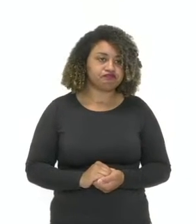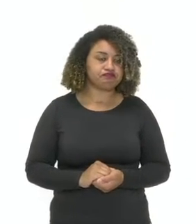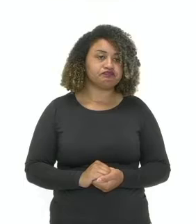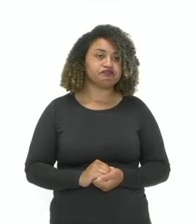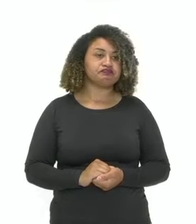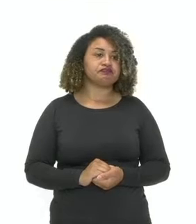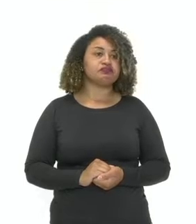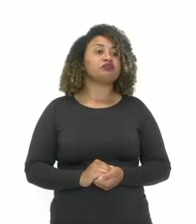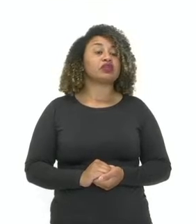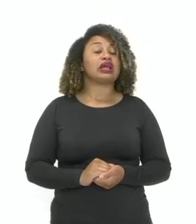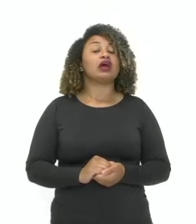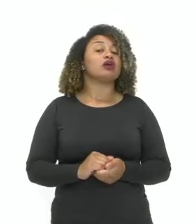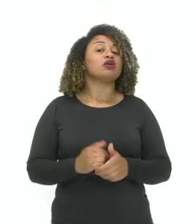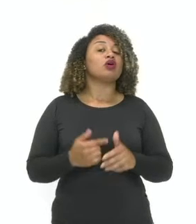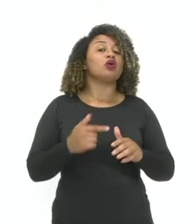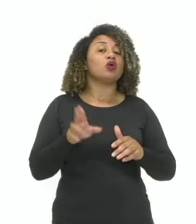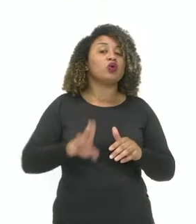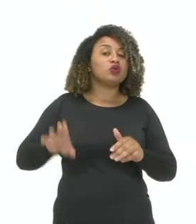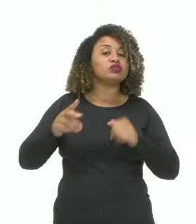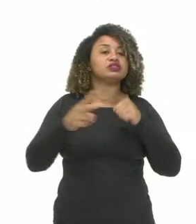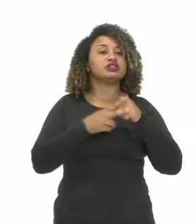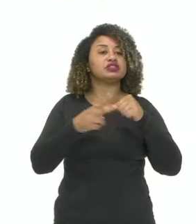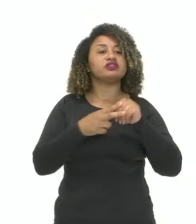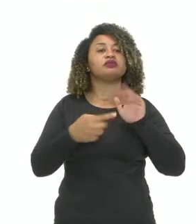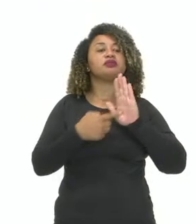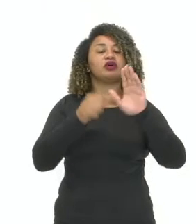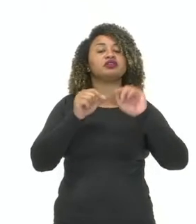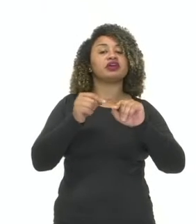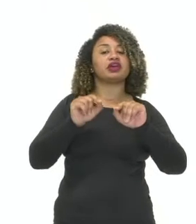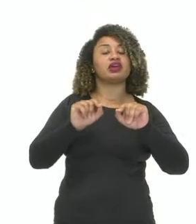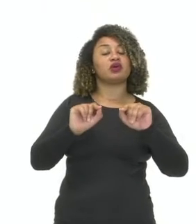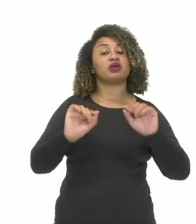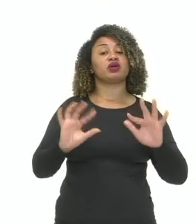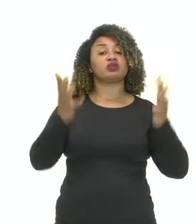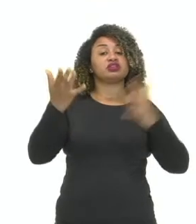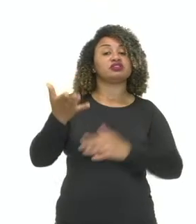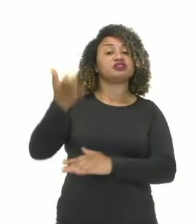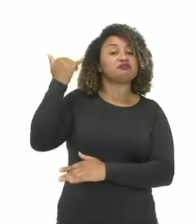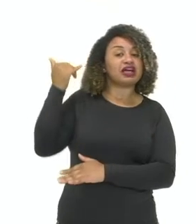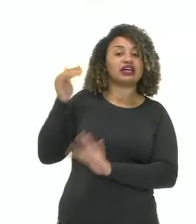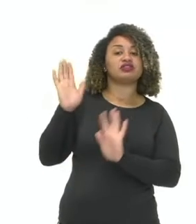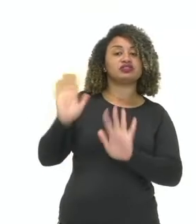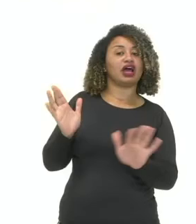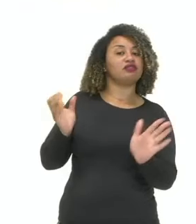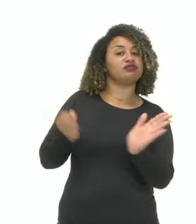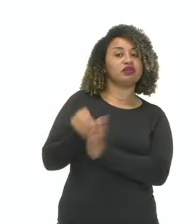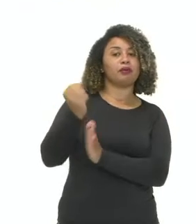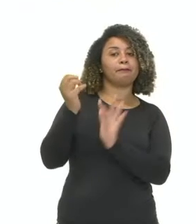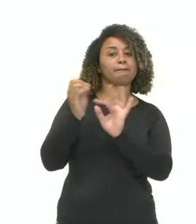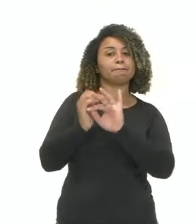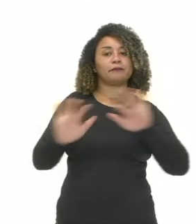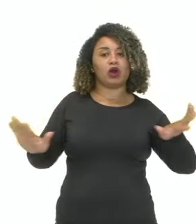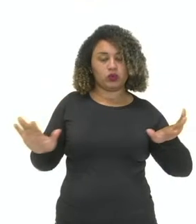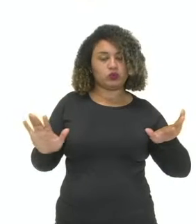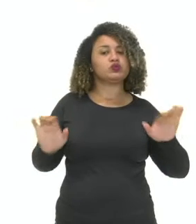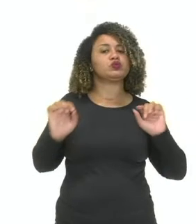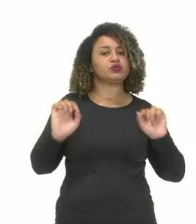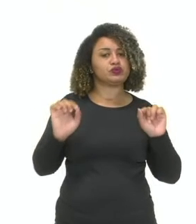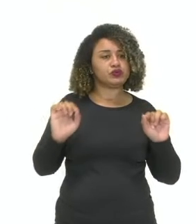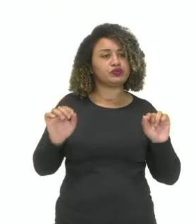passada, terminada, aspecto perfecto. Se usa para narrar. El pretérito perfecto simple